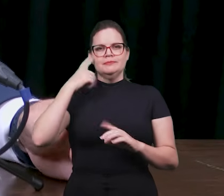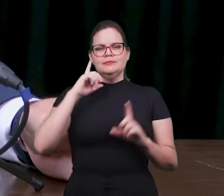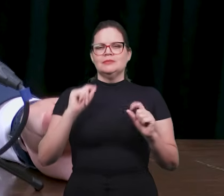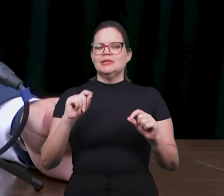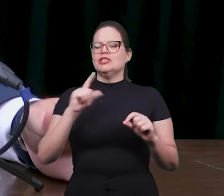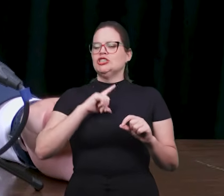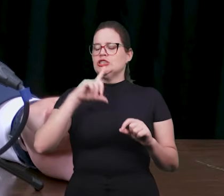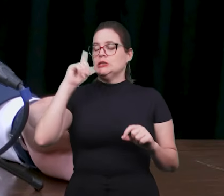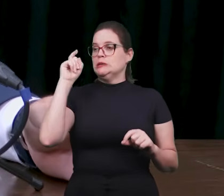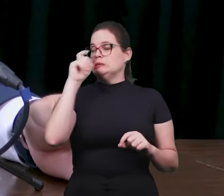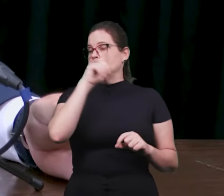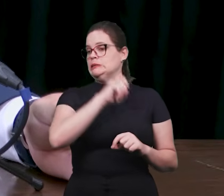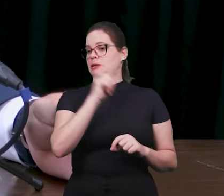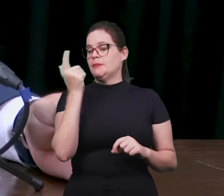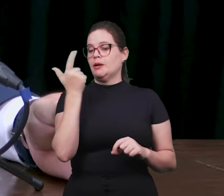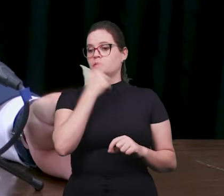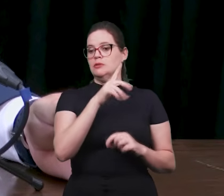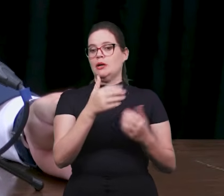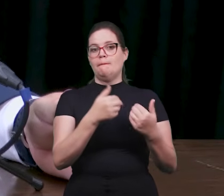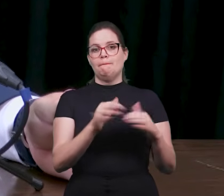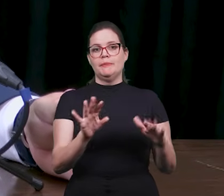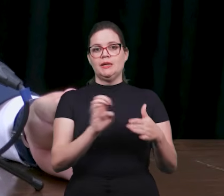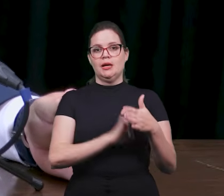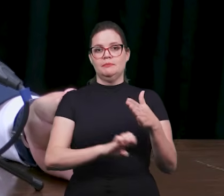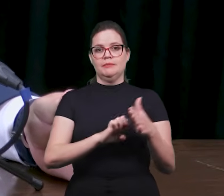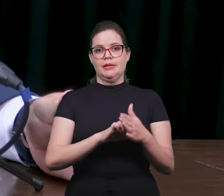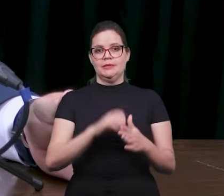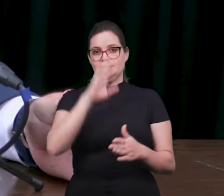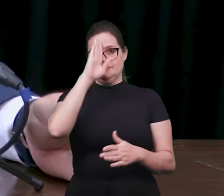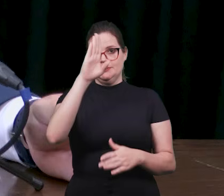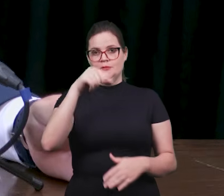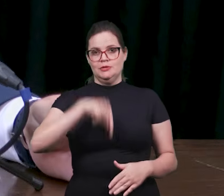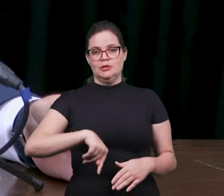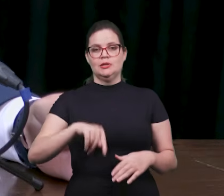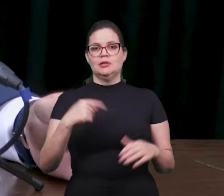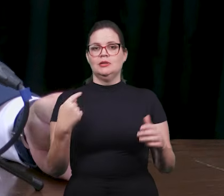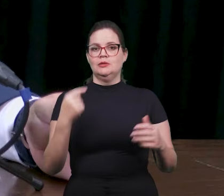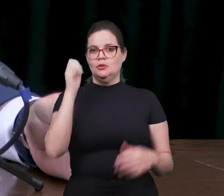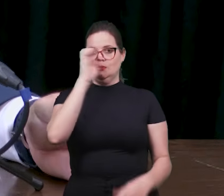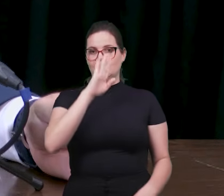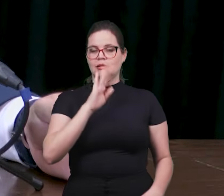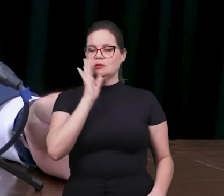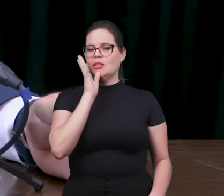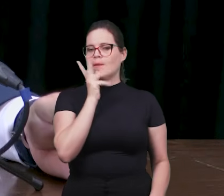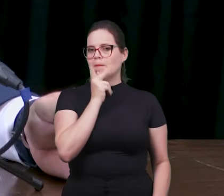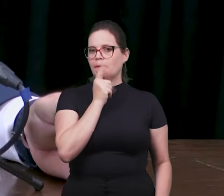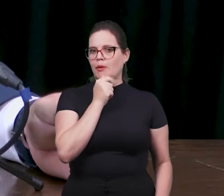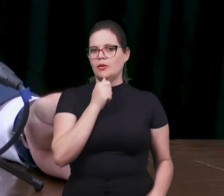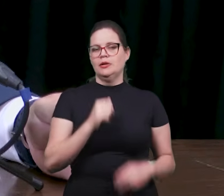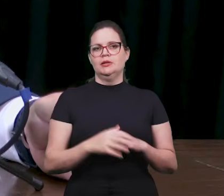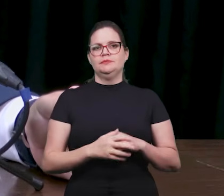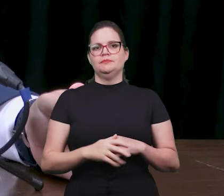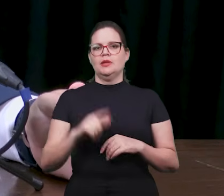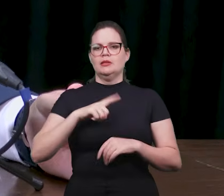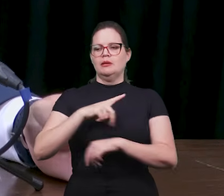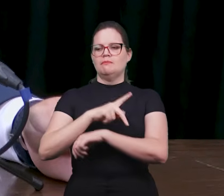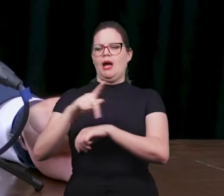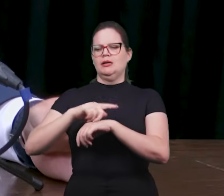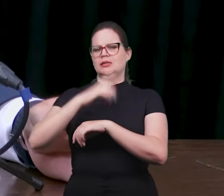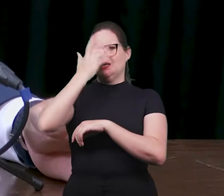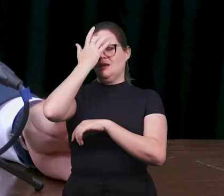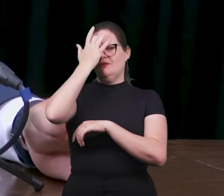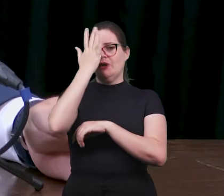Porque havia uma burocracia muito grande para você abrir uma empresa, principalmente no Brasil, né? E demorava-se muito tempo, né? Diferentemente de alguns países